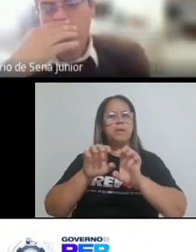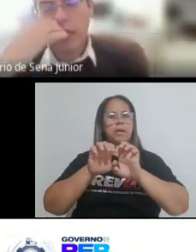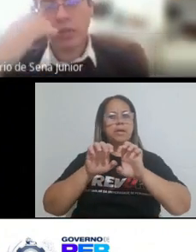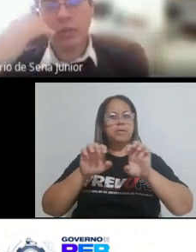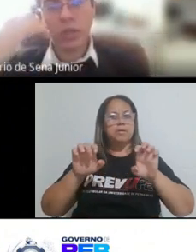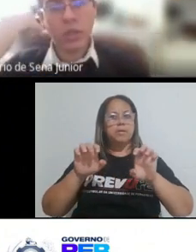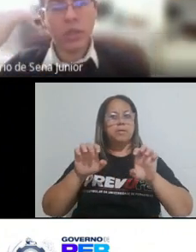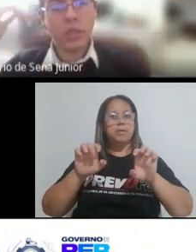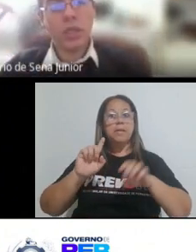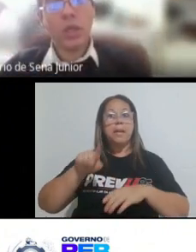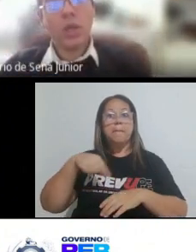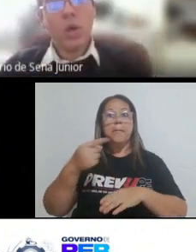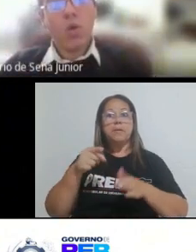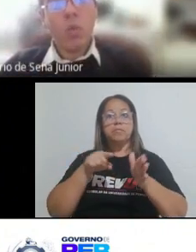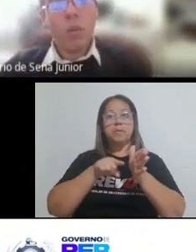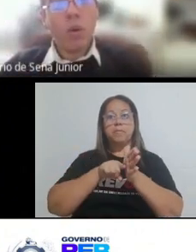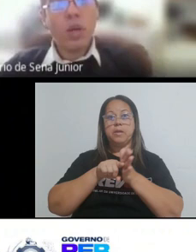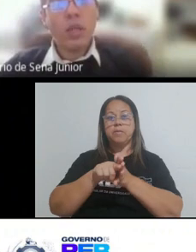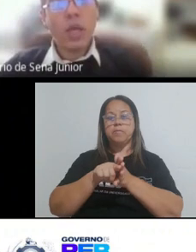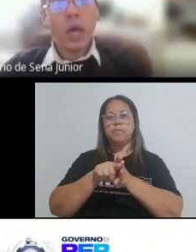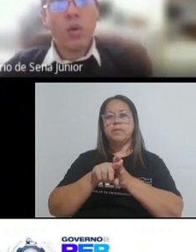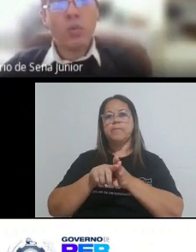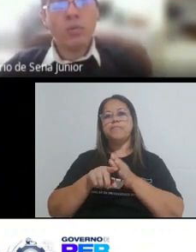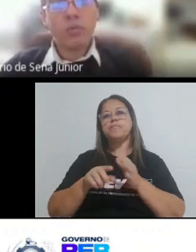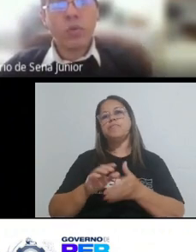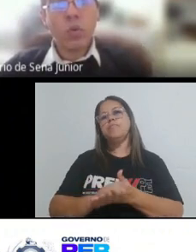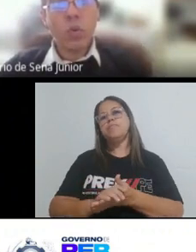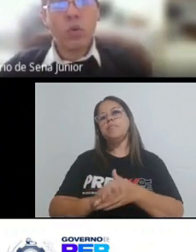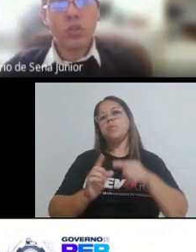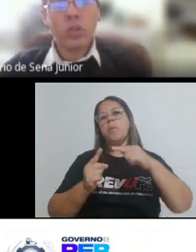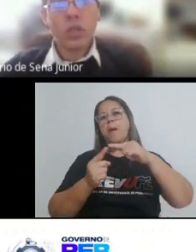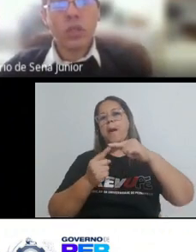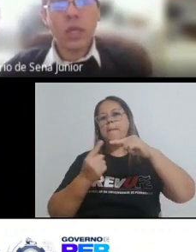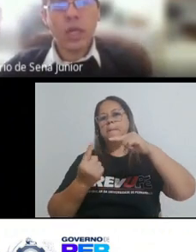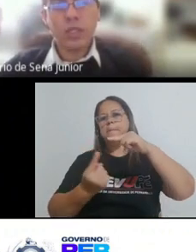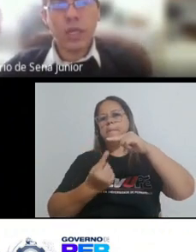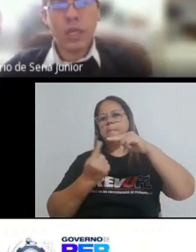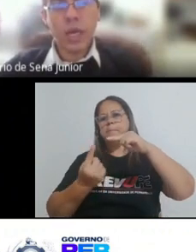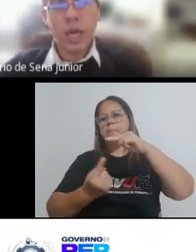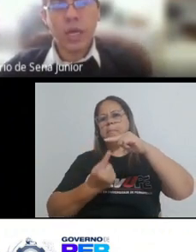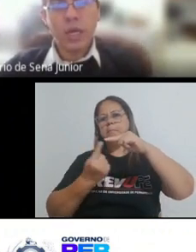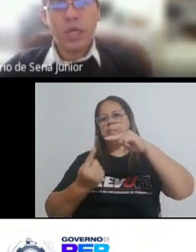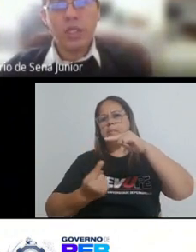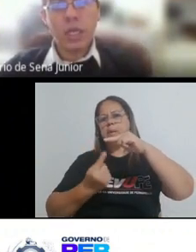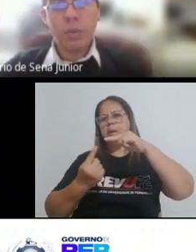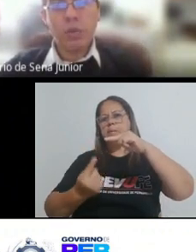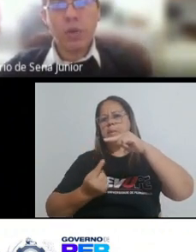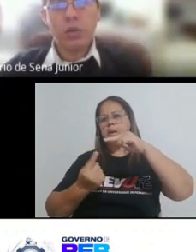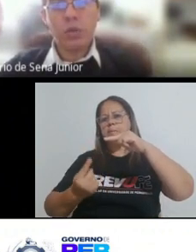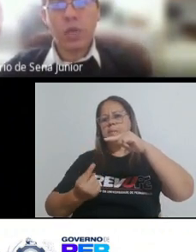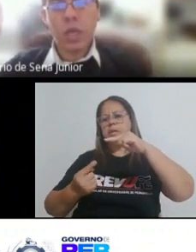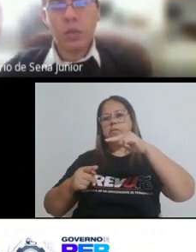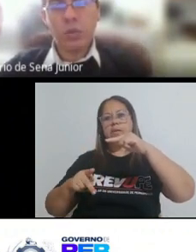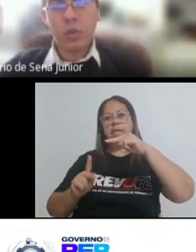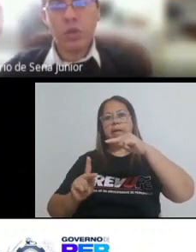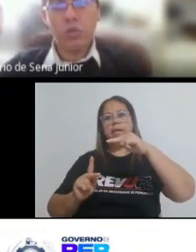para a questão seguinte, uma mola ideal com constante elástica K está pendurada no teto e um